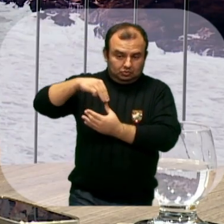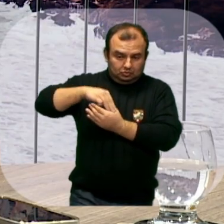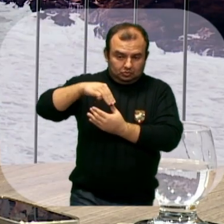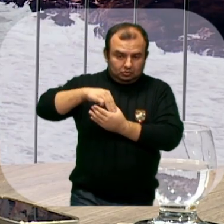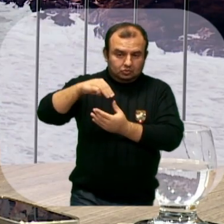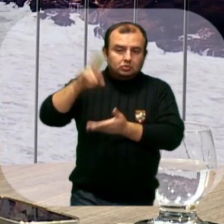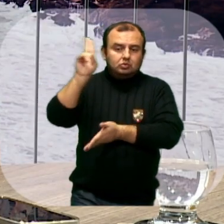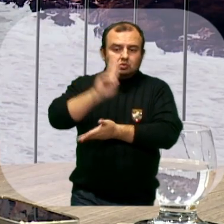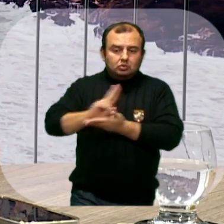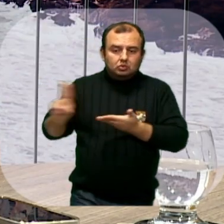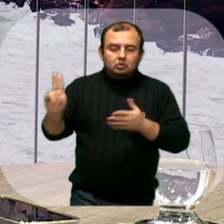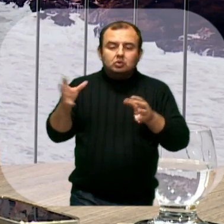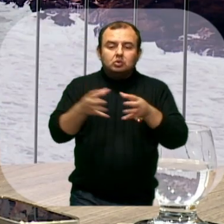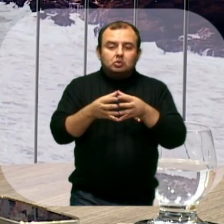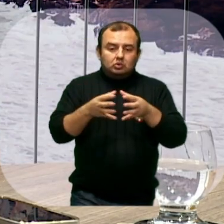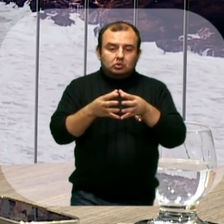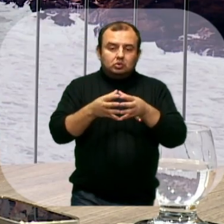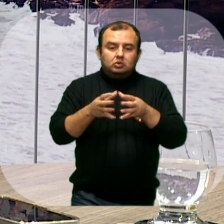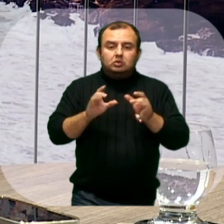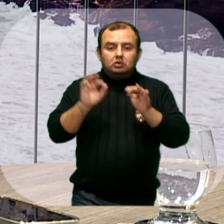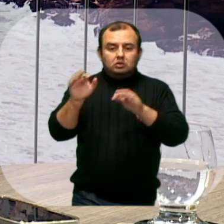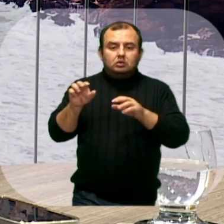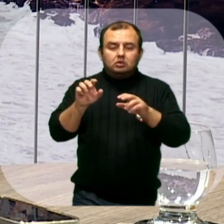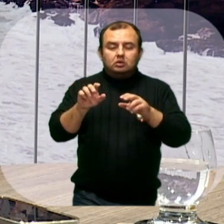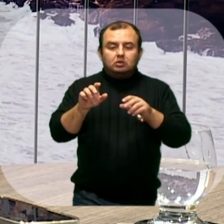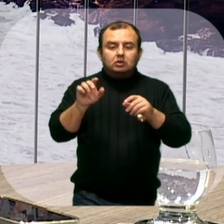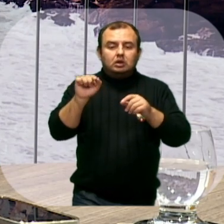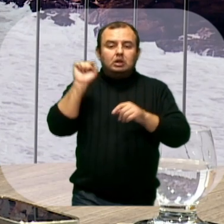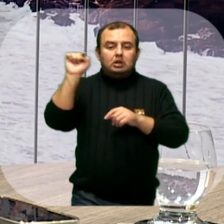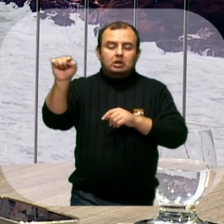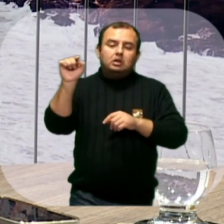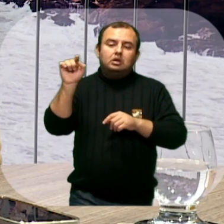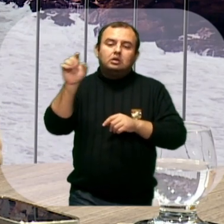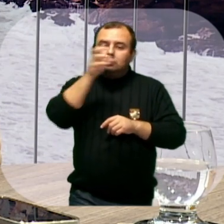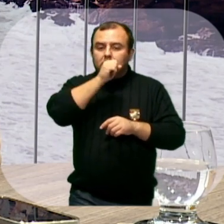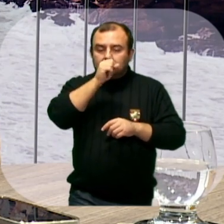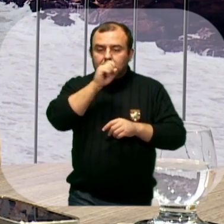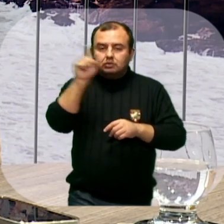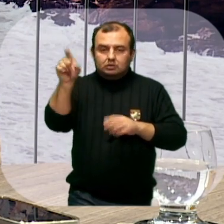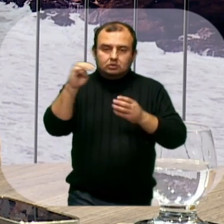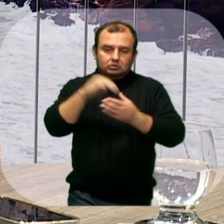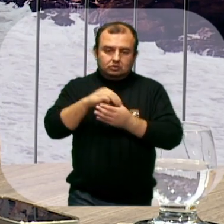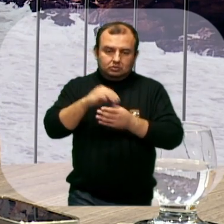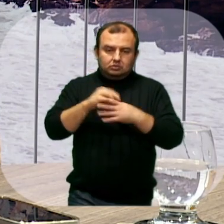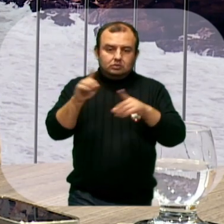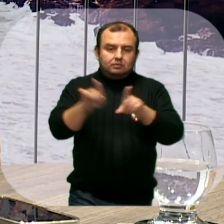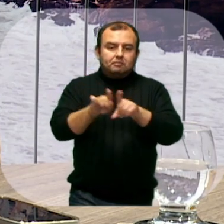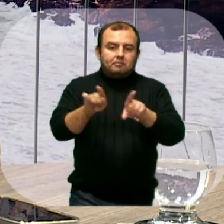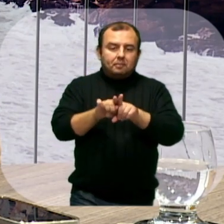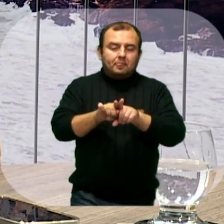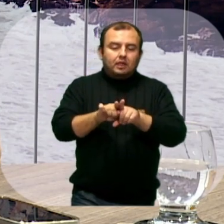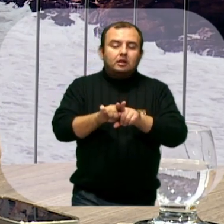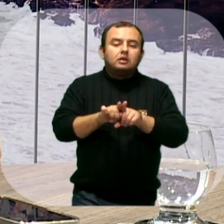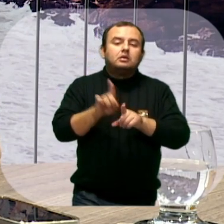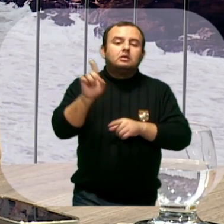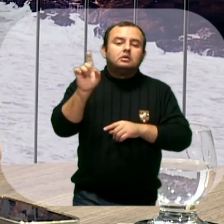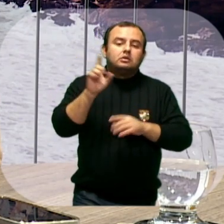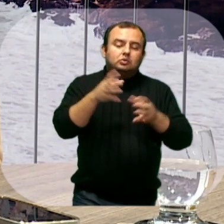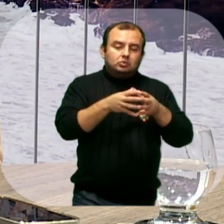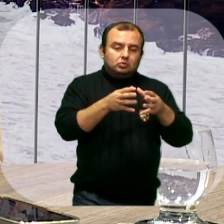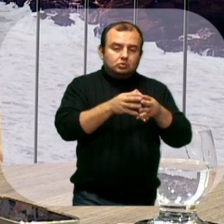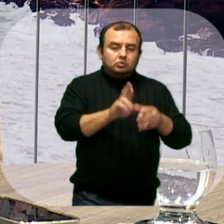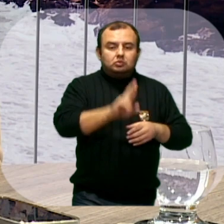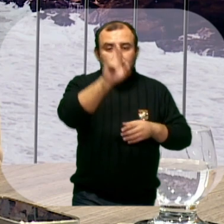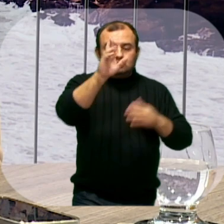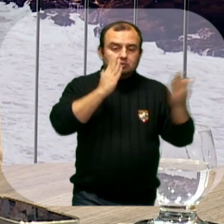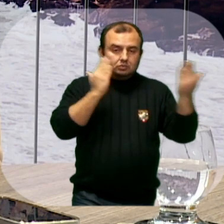a universidade, é um grupo que se reúne lá no mezanino aos sábados. Também aos sábados nós temos um grupo liderado por